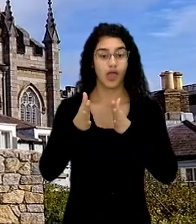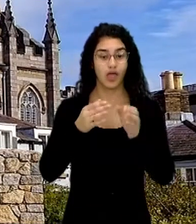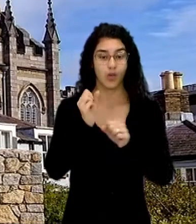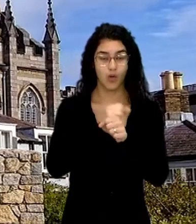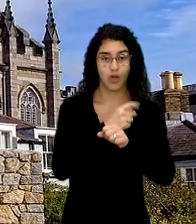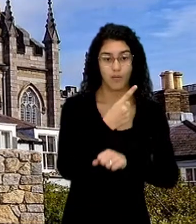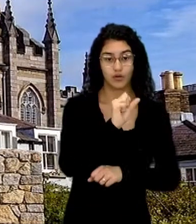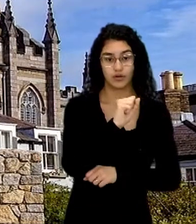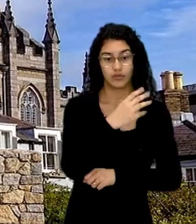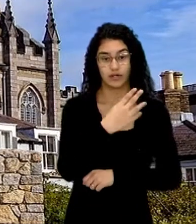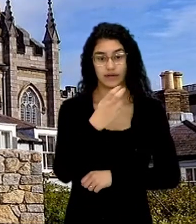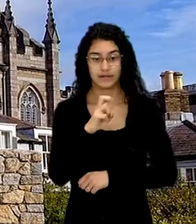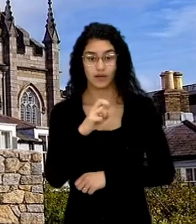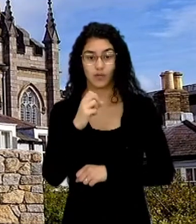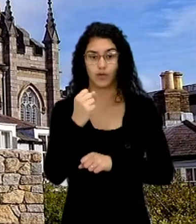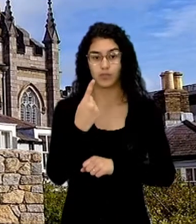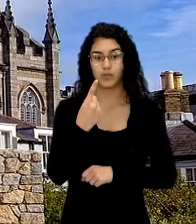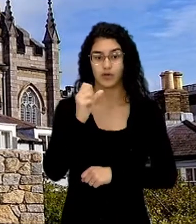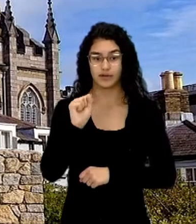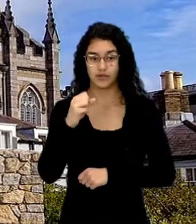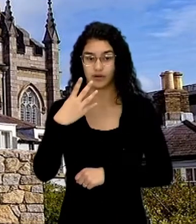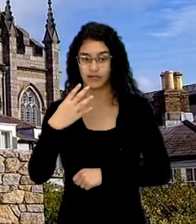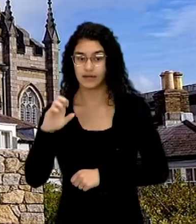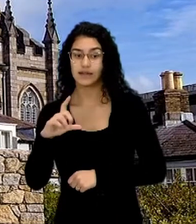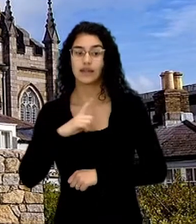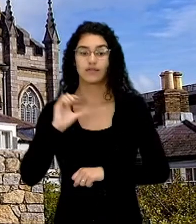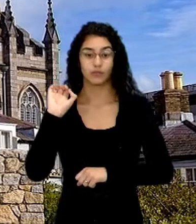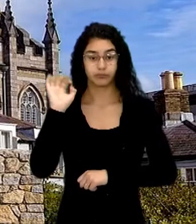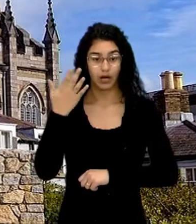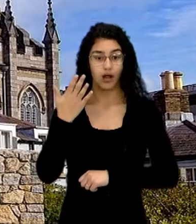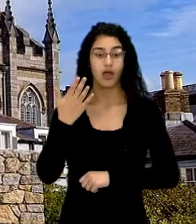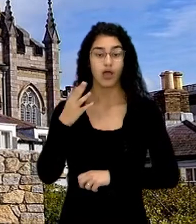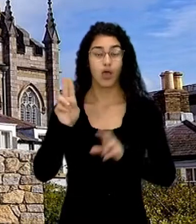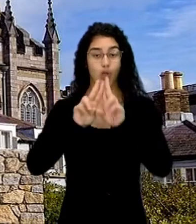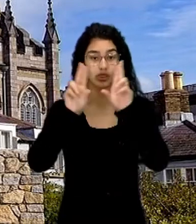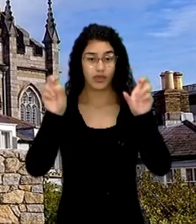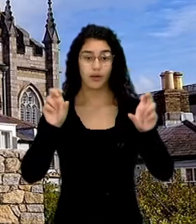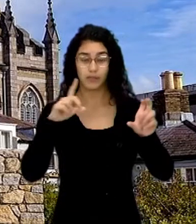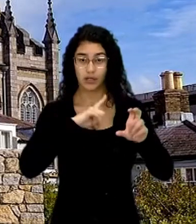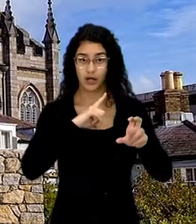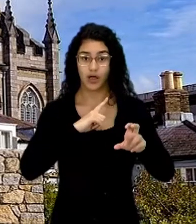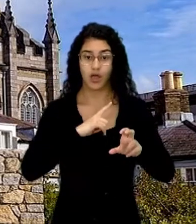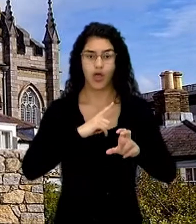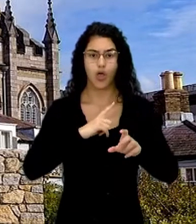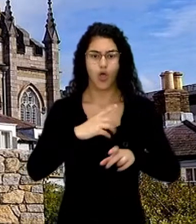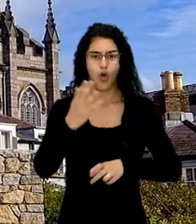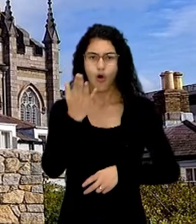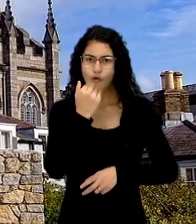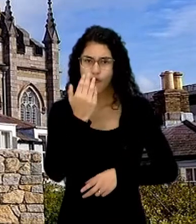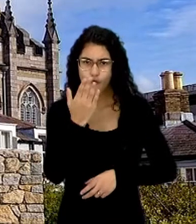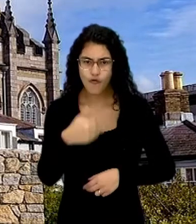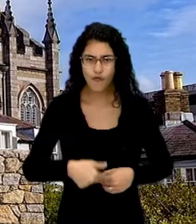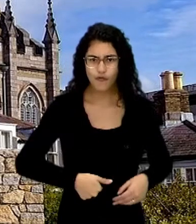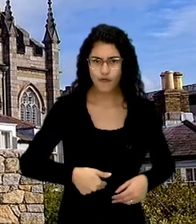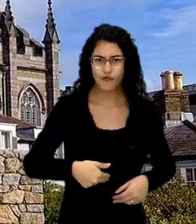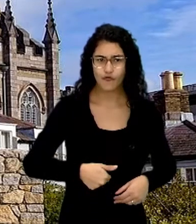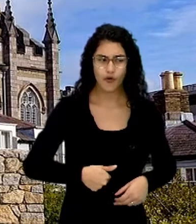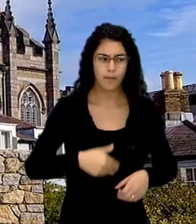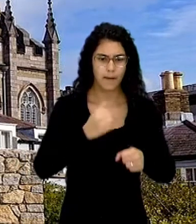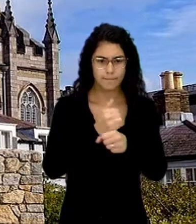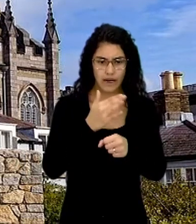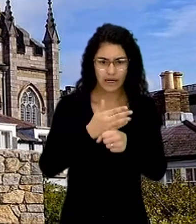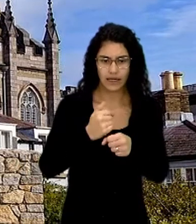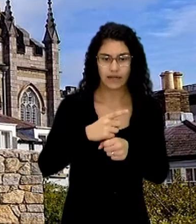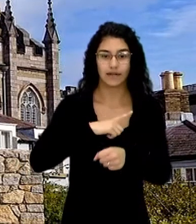1845 e 1846, nós tivemos o evento que ficou conhecido como o título do slide, Grande Fome das Batatas.